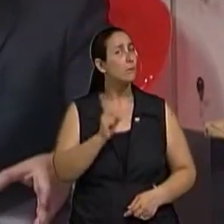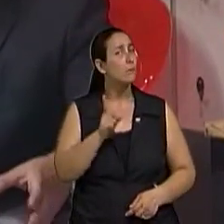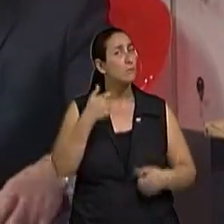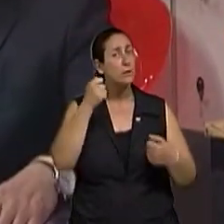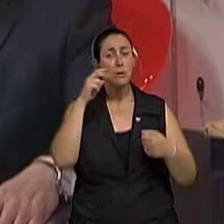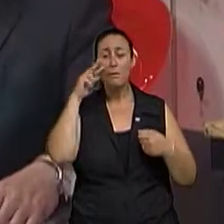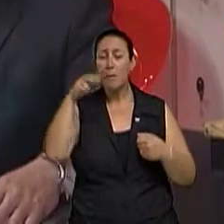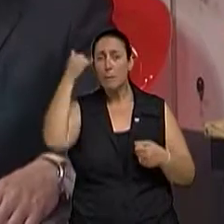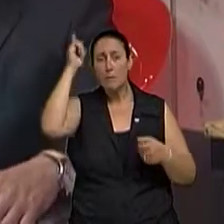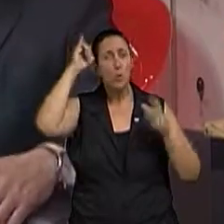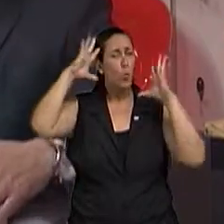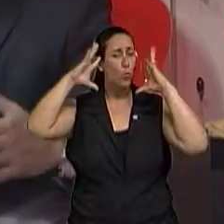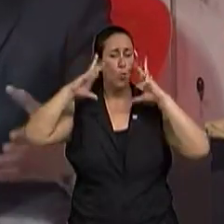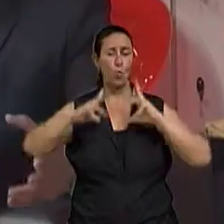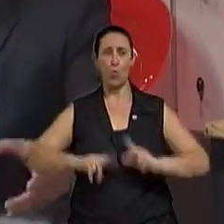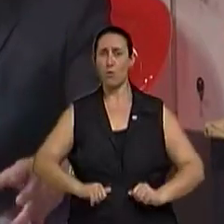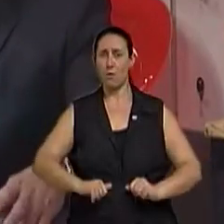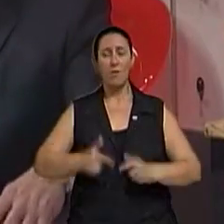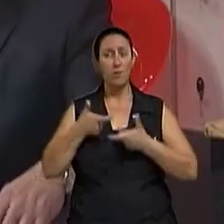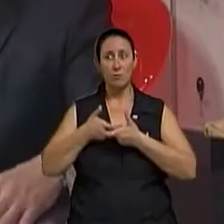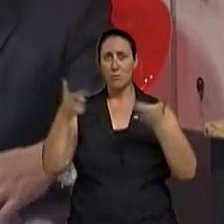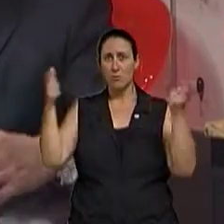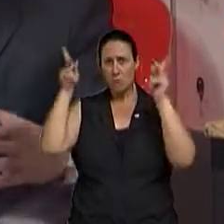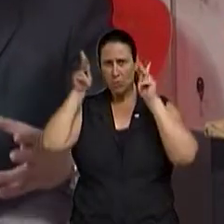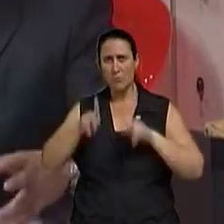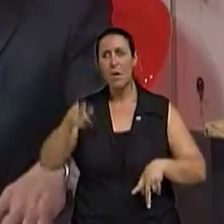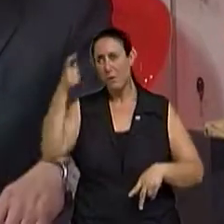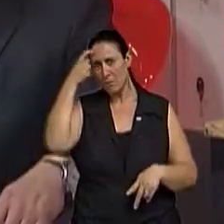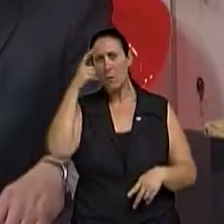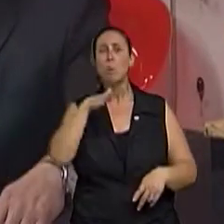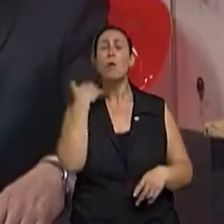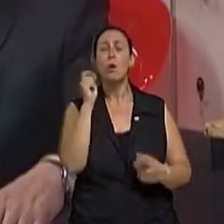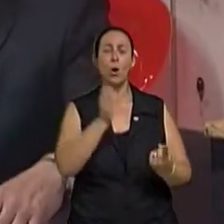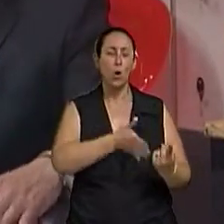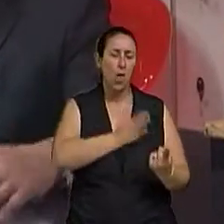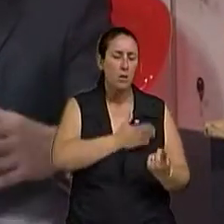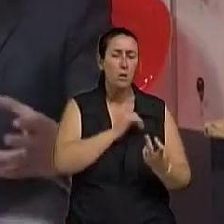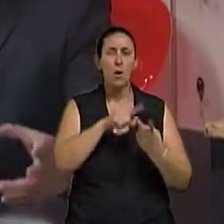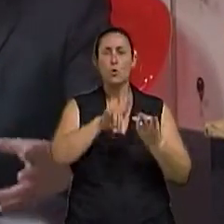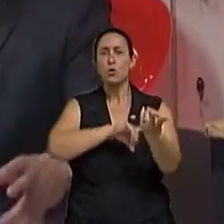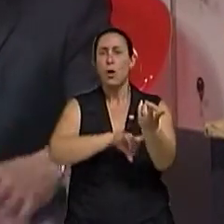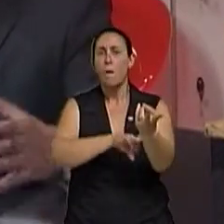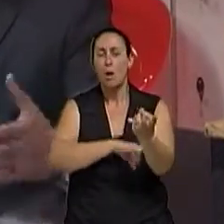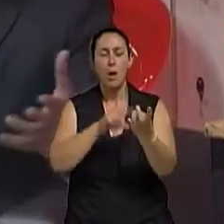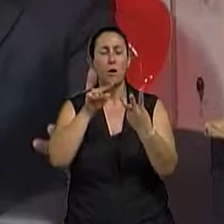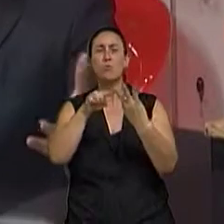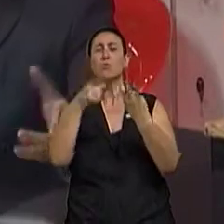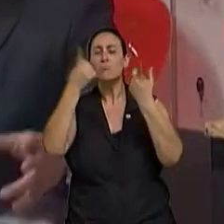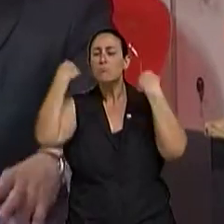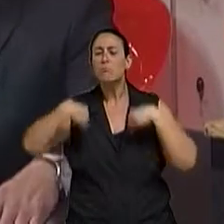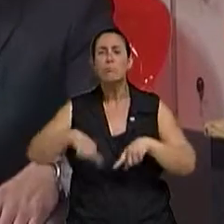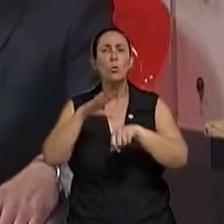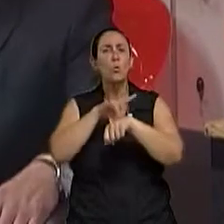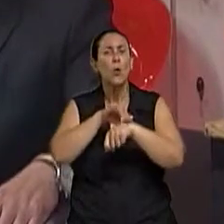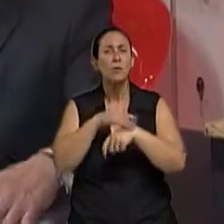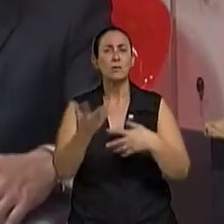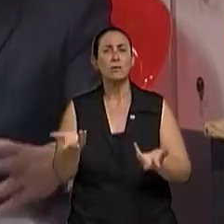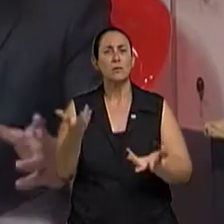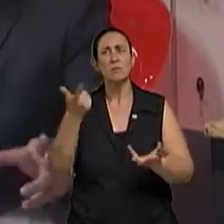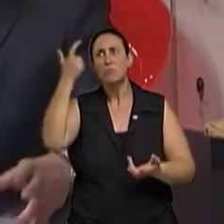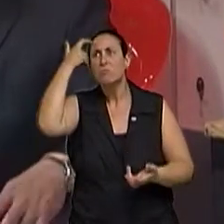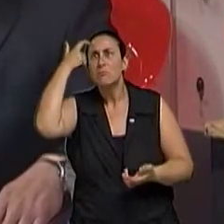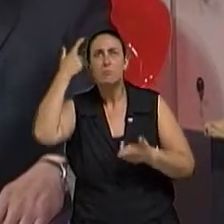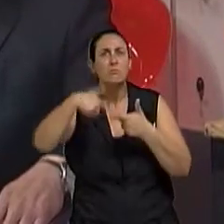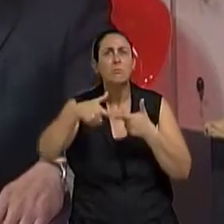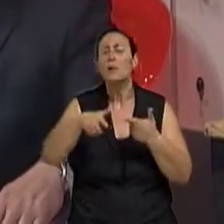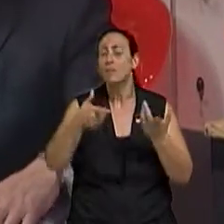geral. Com certeza se morre muito mais de infarto, de doenças cardíacas, de diabetes, de processos infecciosos, de acidente de carro, nem se fala, né, no nosso